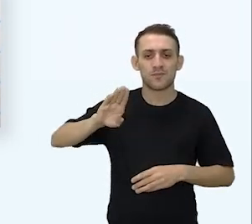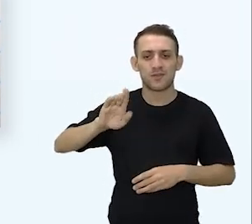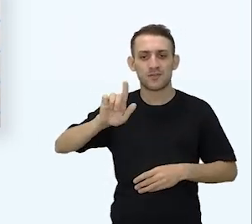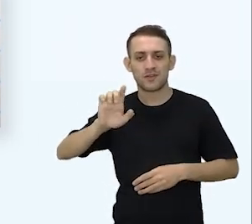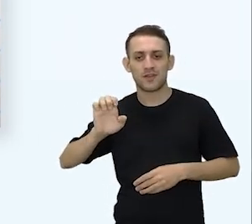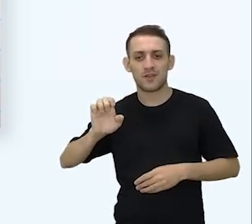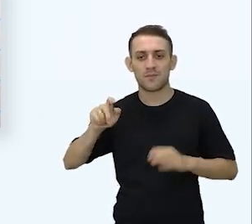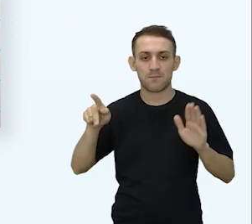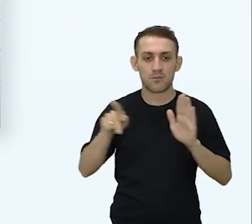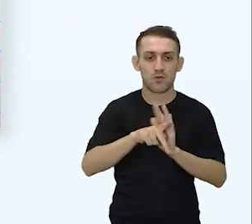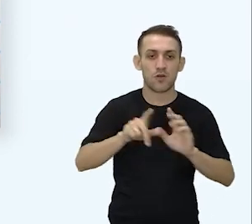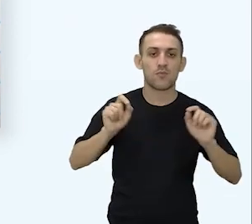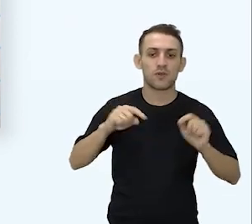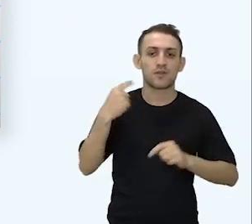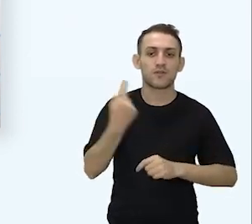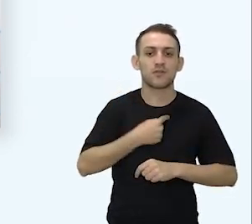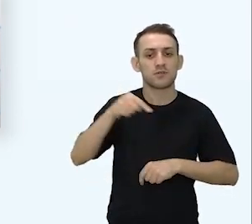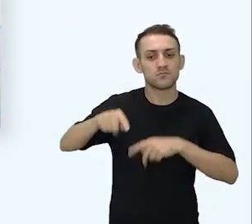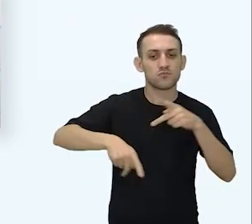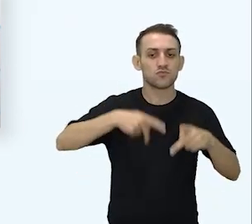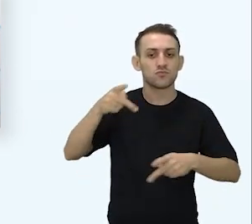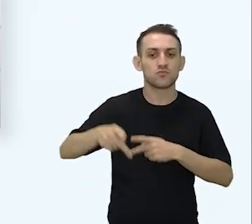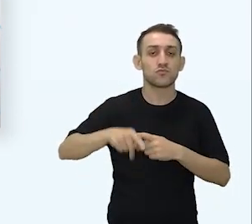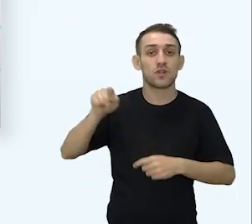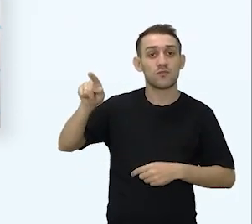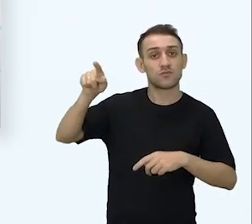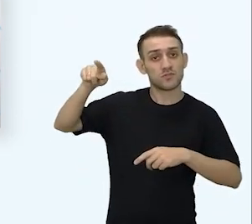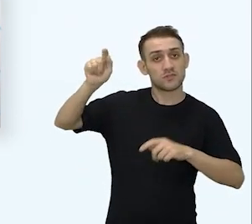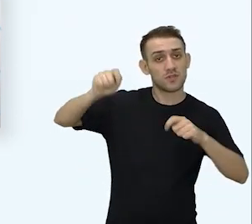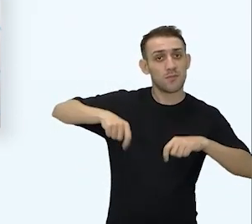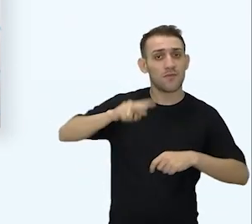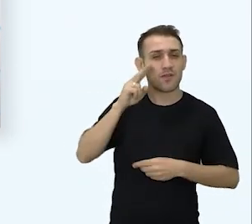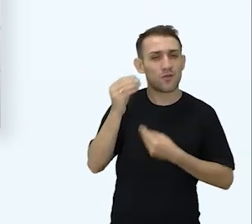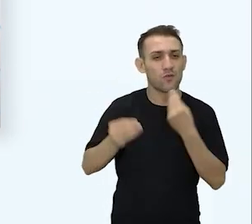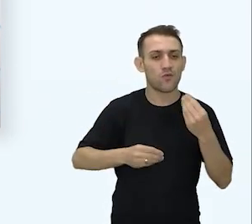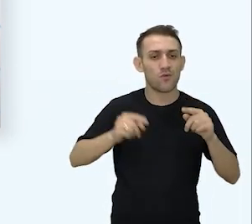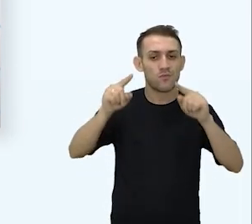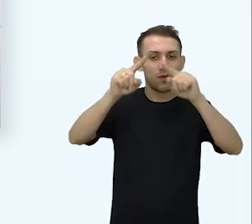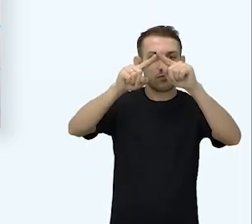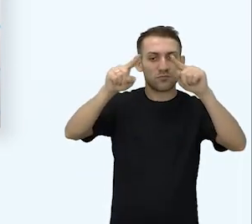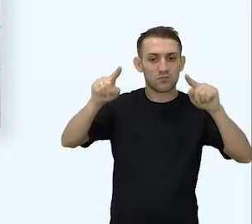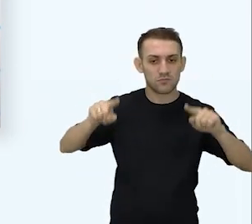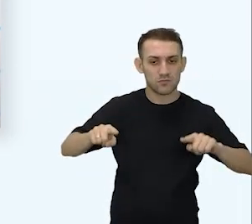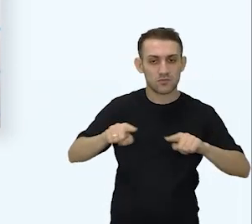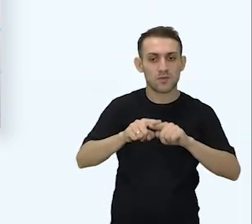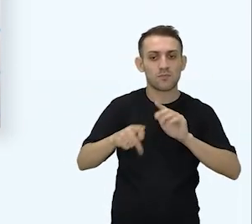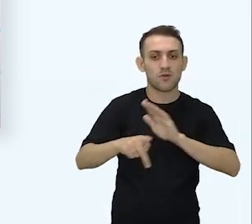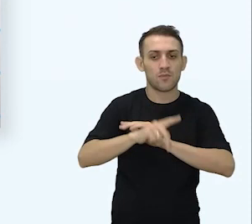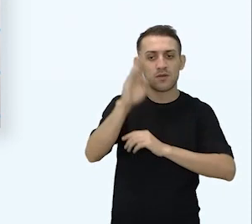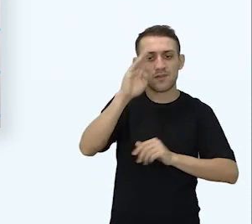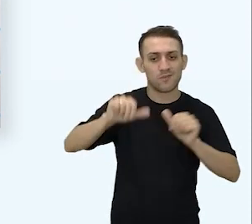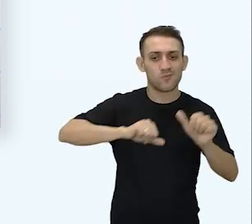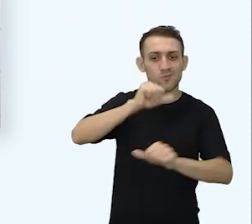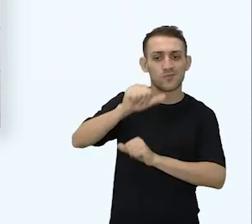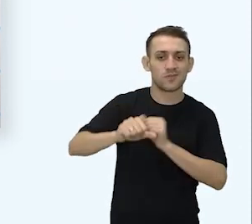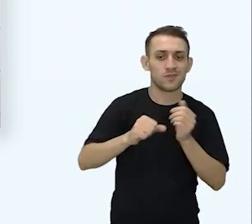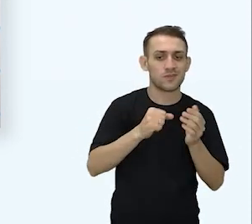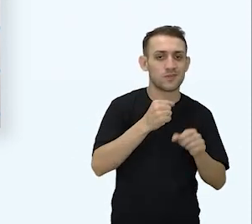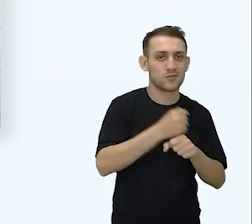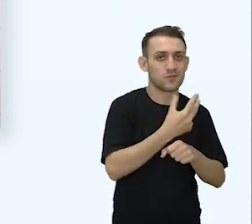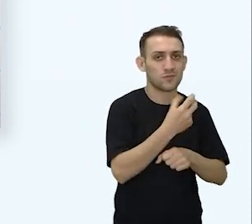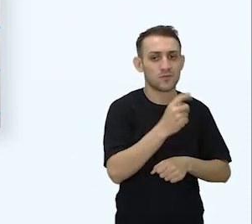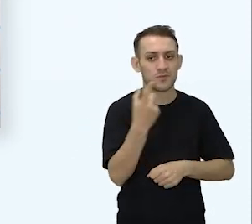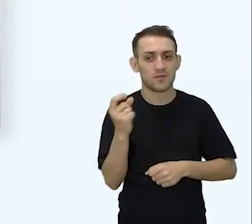exclusivamente à projeção da nossa população. Lá você pode ver como a pirâmide etária brasileira vem mudando desde 2010 até o formato